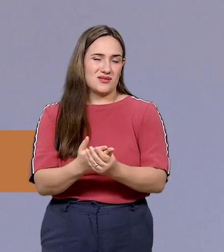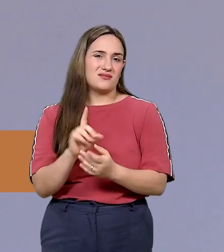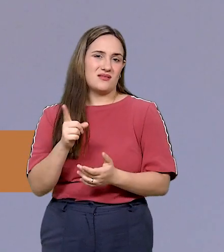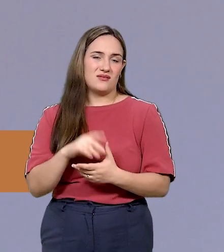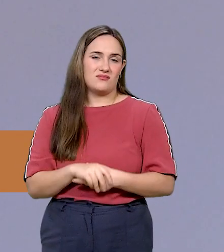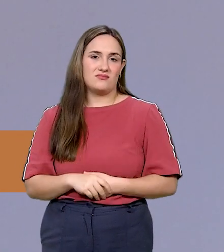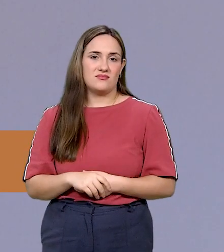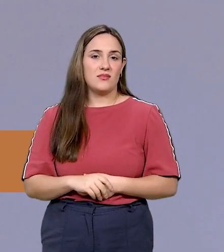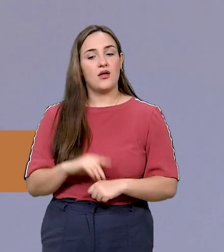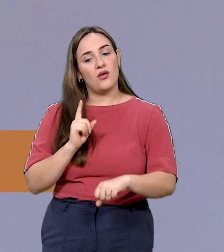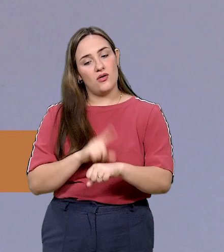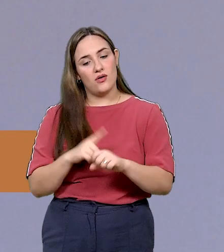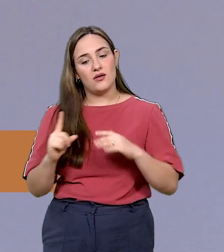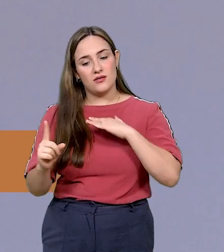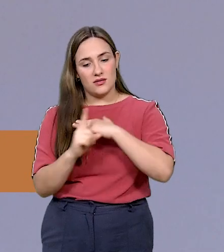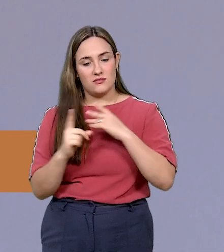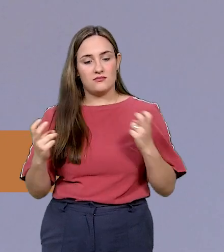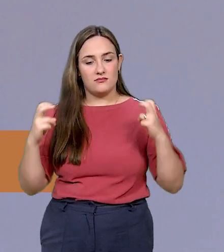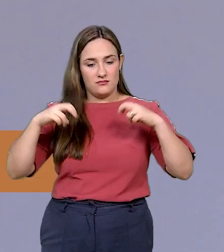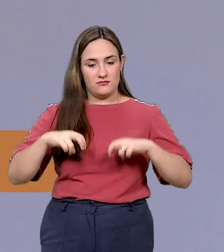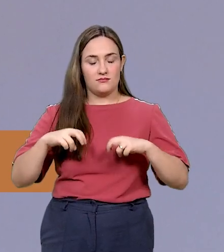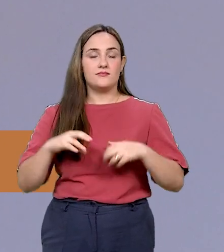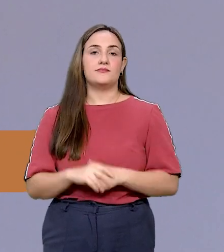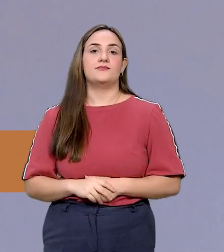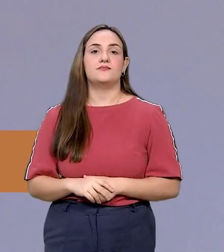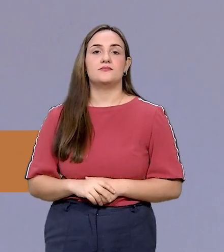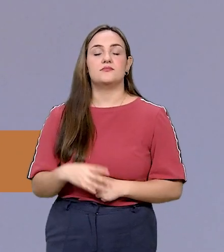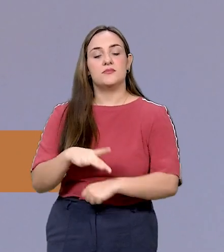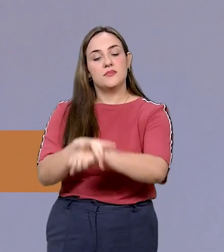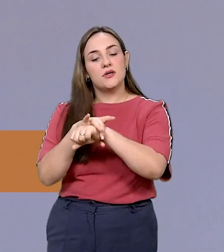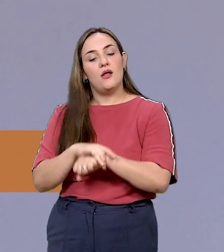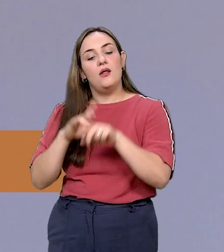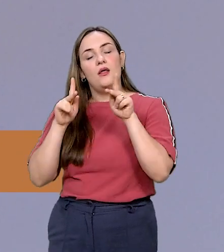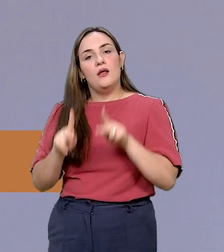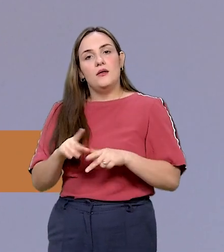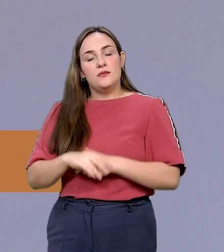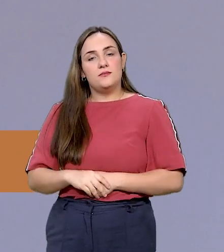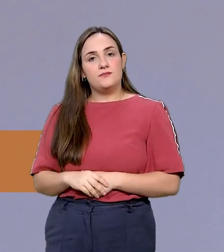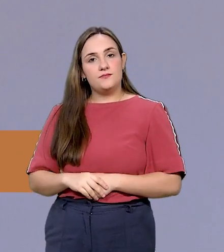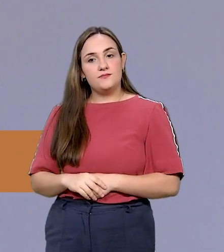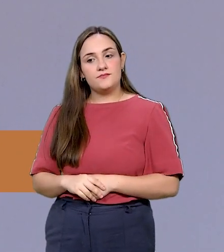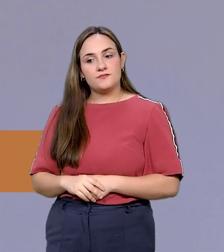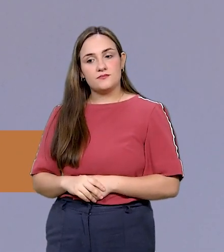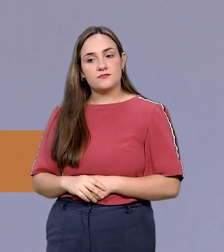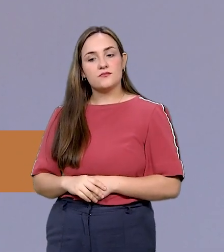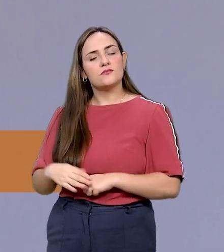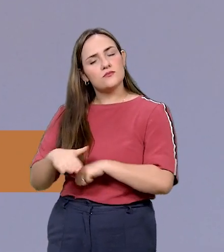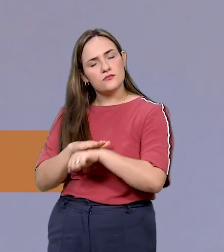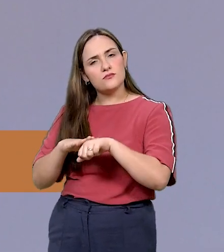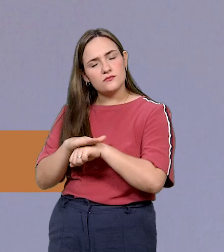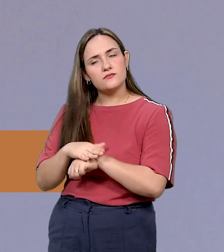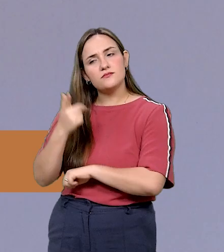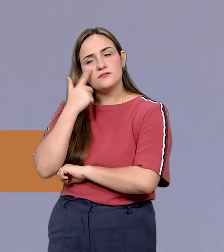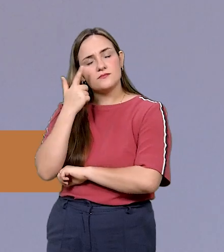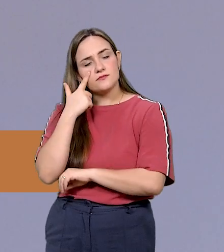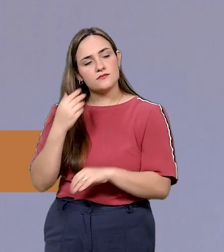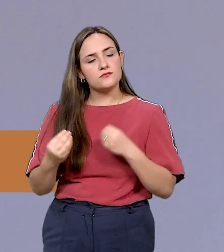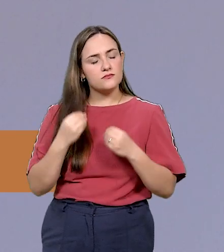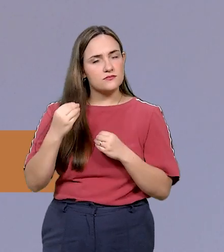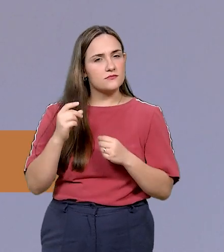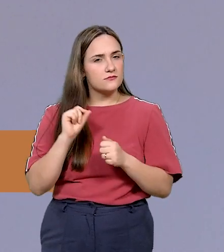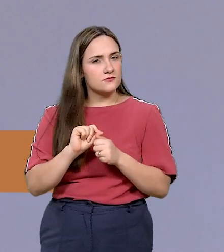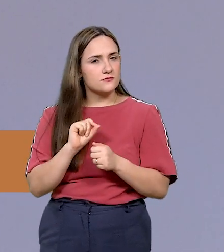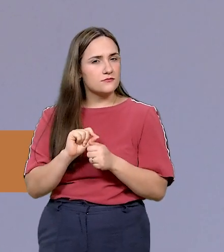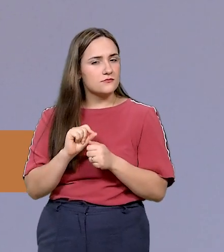ação, durante o atendimento, o defensor público, a defensora pública que faz esse atendimento, identifica uma possibilidade